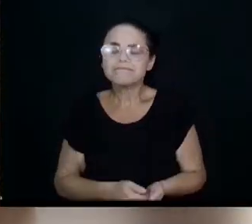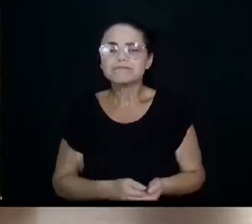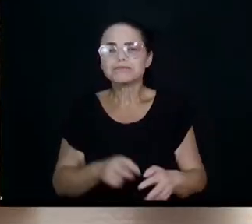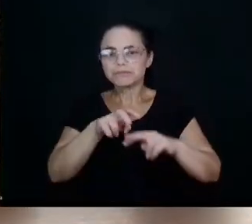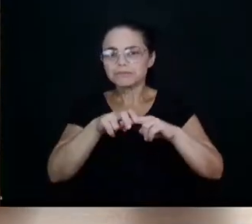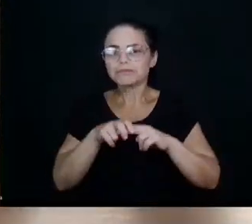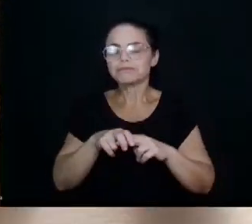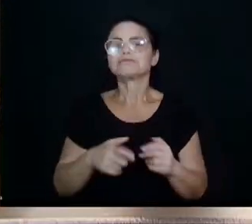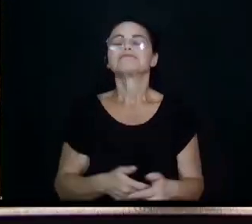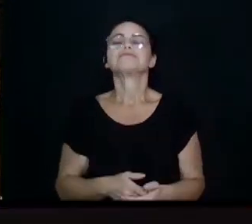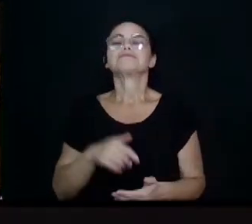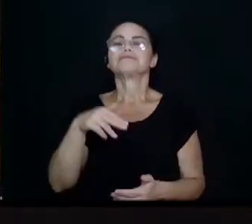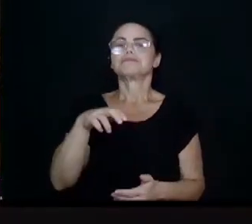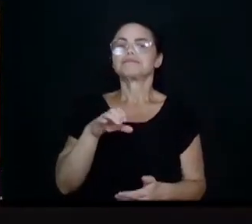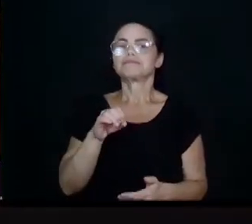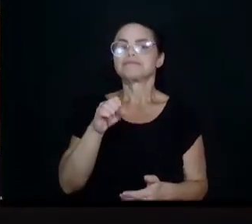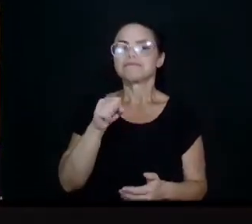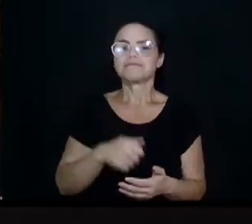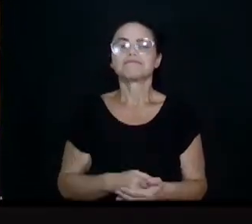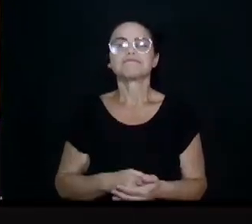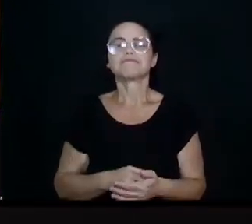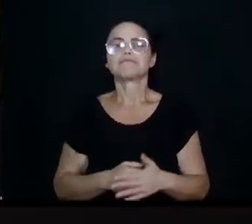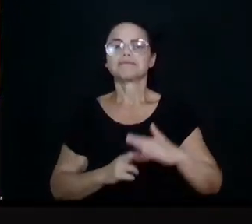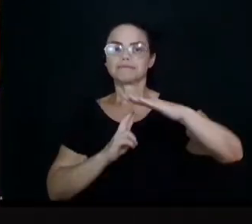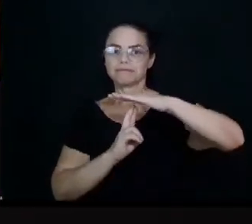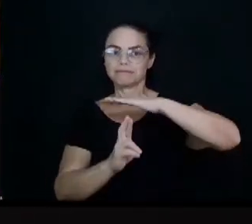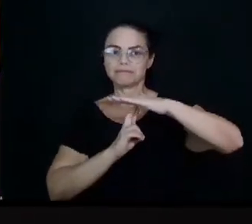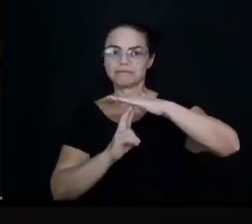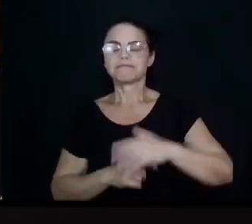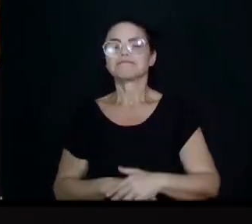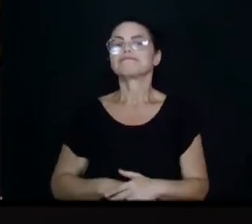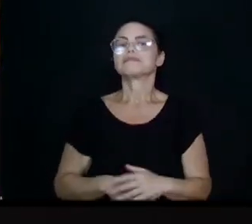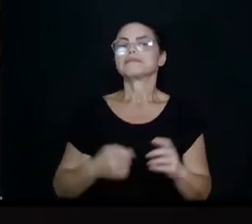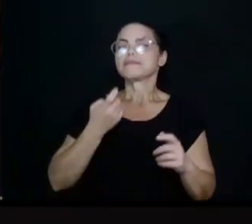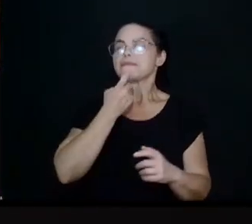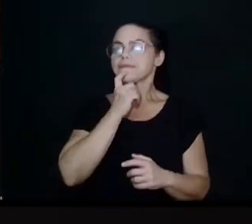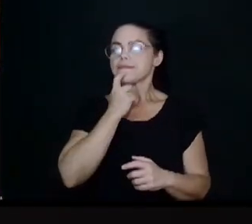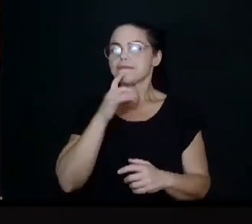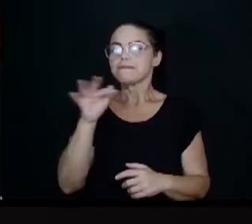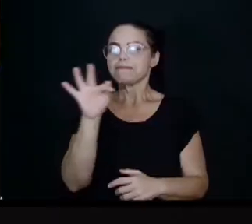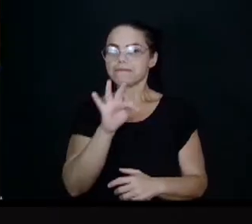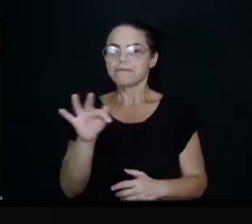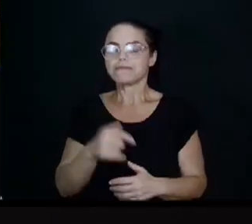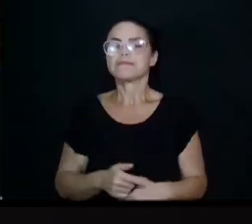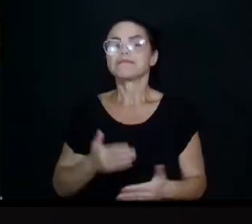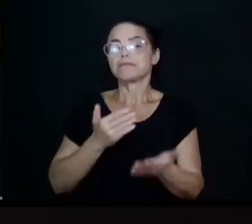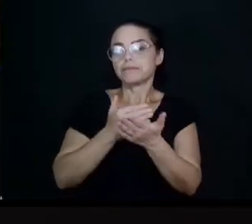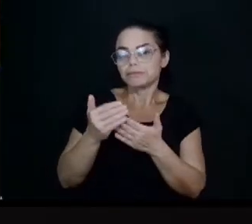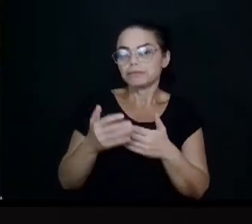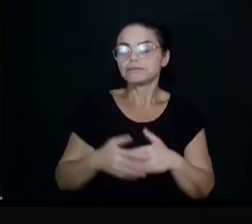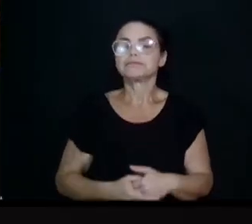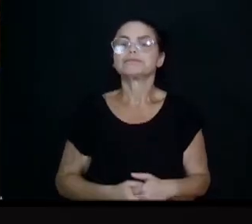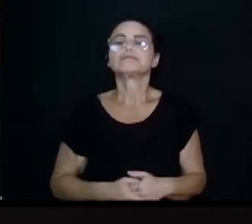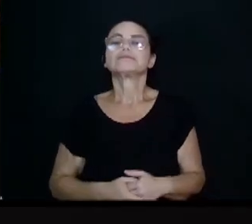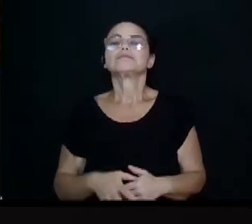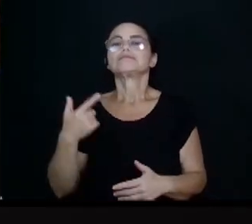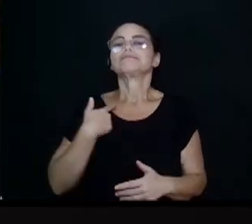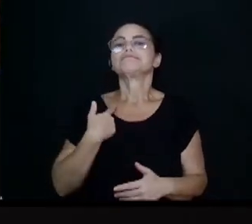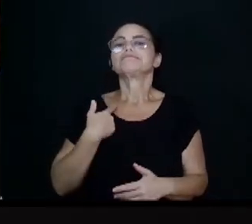Marcos Lima, reitor aqui de uma universidade de Campinas. Marcos, para a gente começar, né? A faculdade é um turbilhão